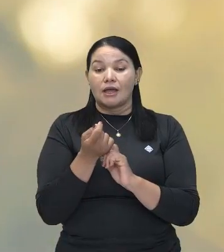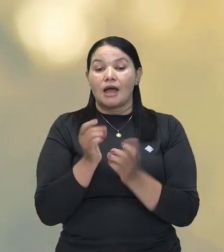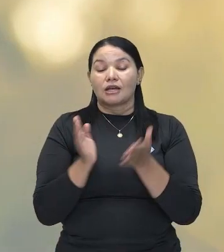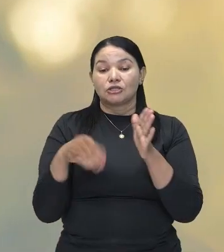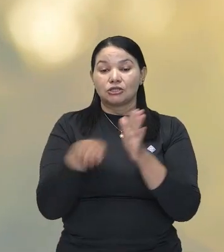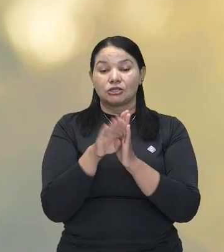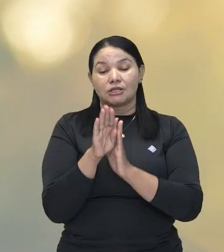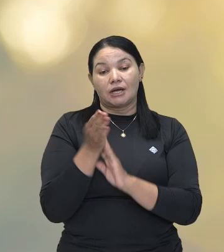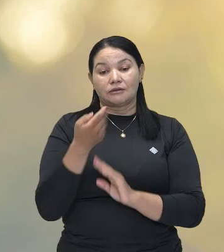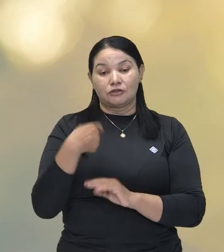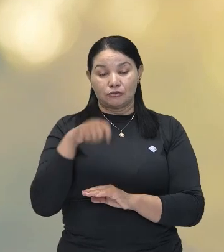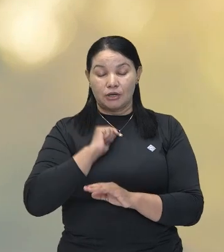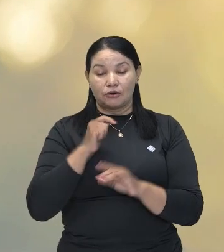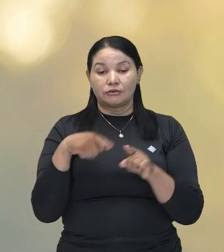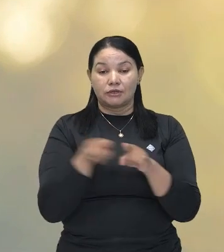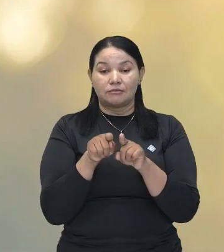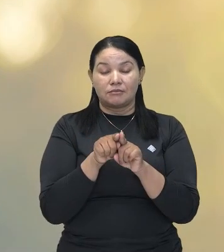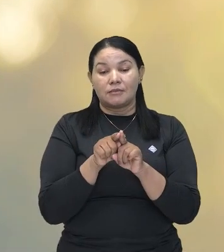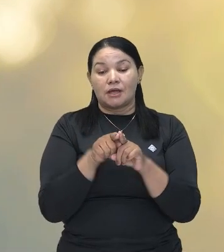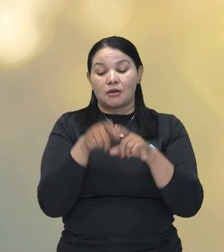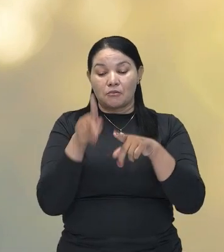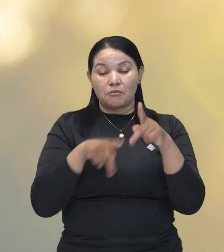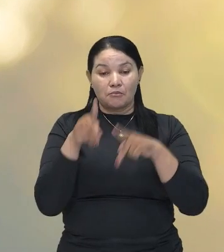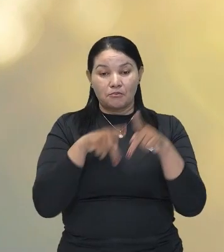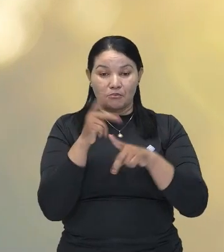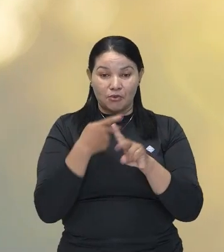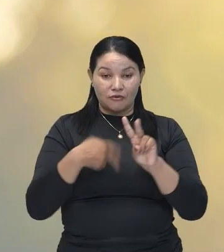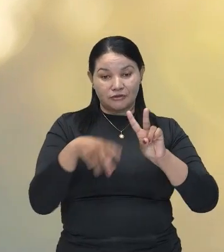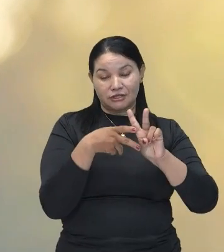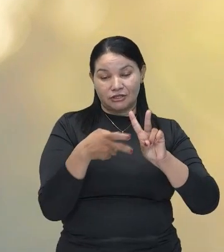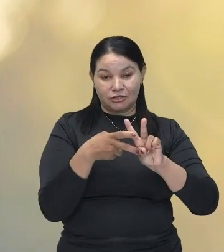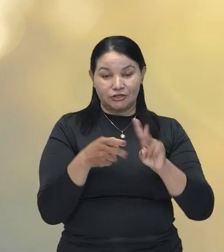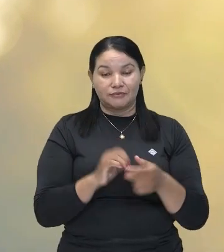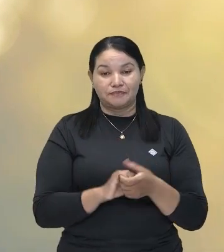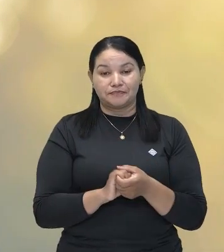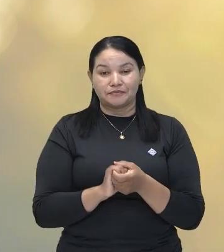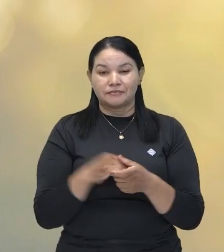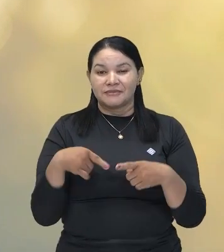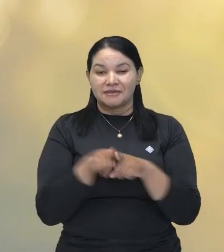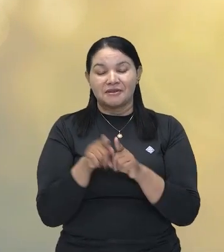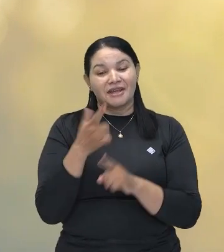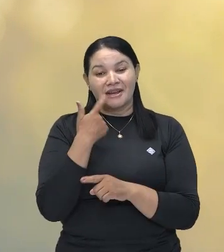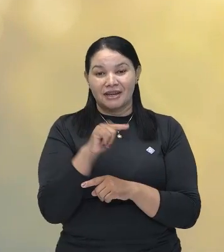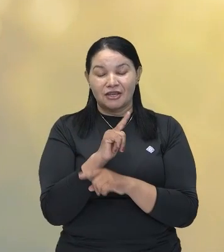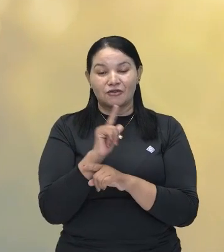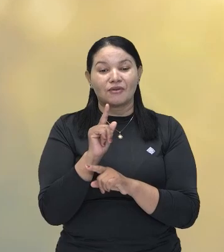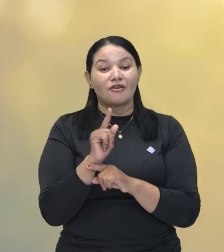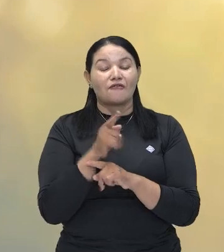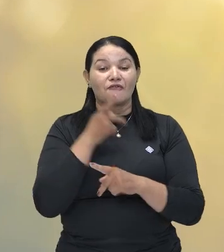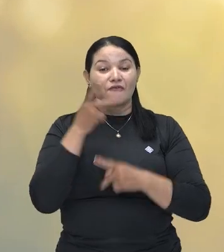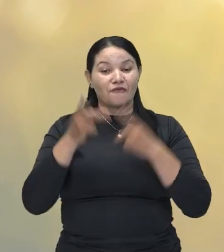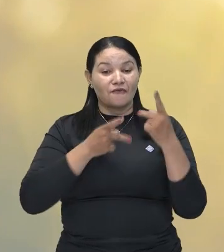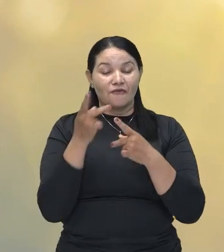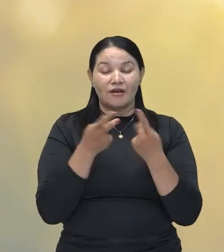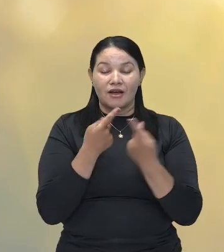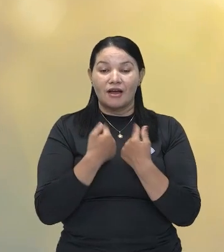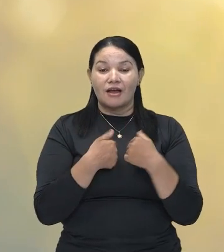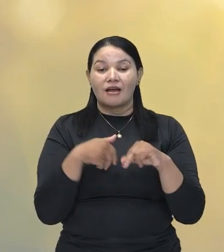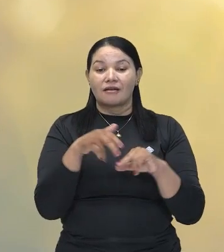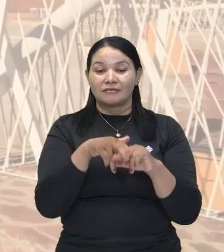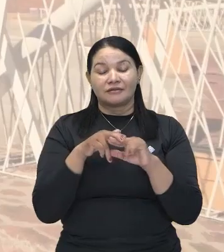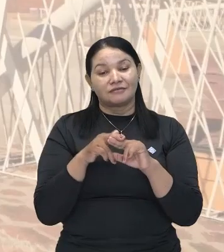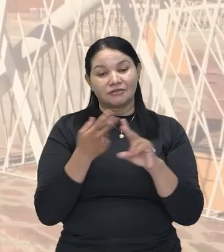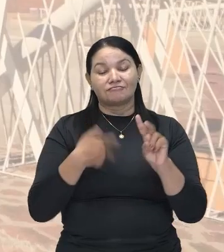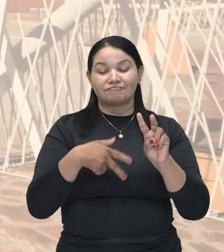os indígenas, os povos indígenas, né, cuja língua se faz através do